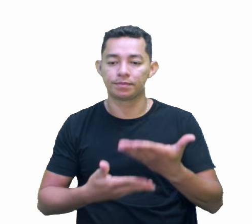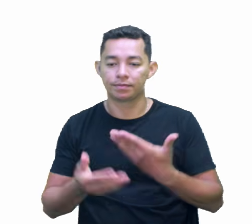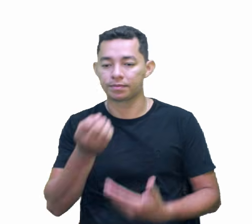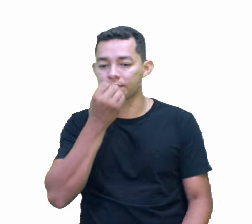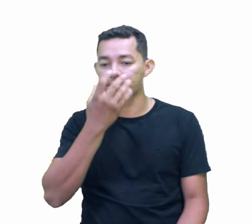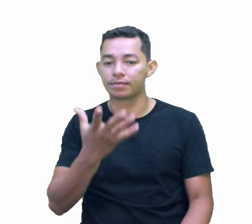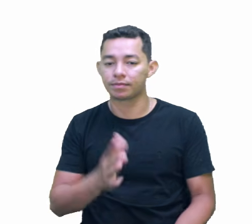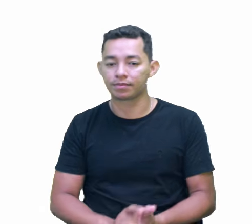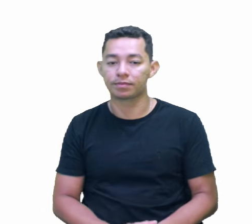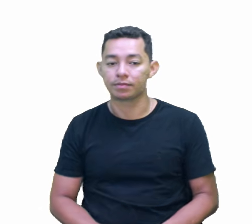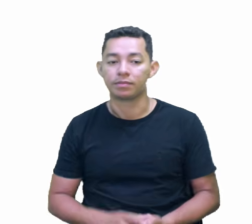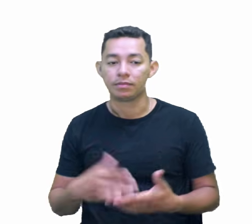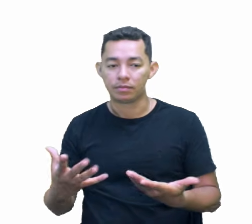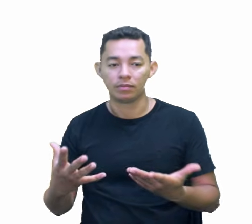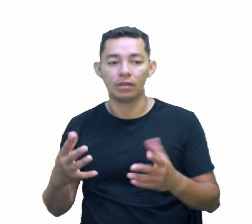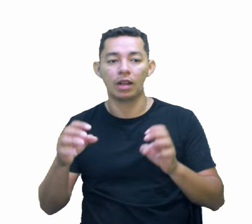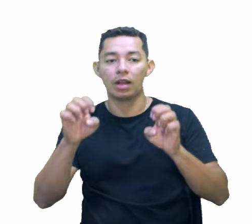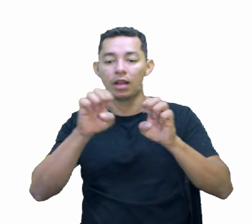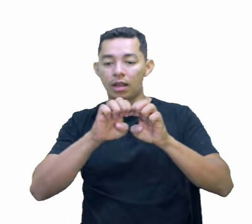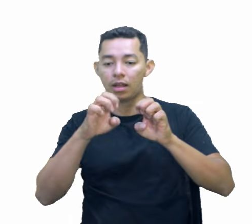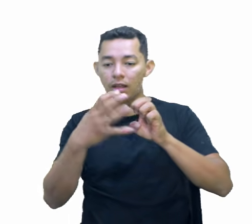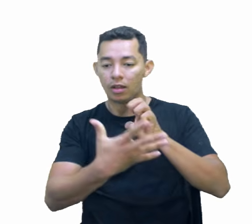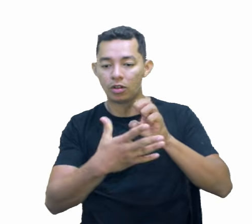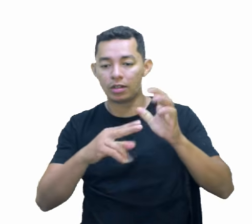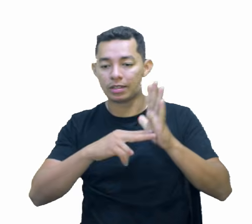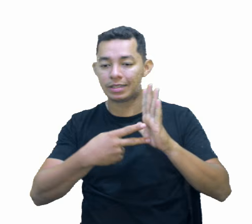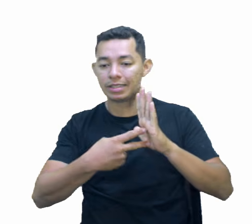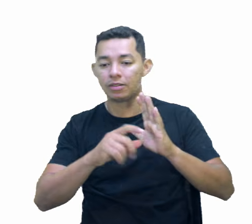ecologia significa estudo da